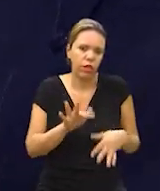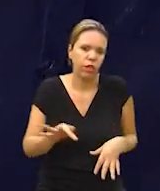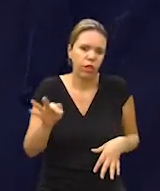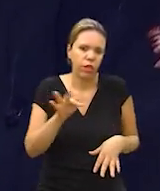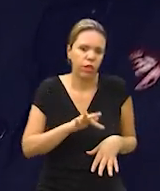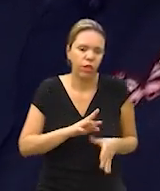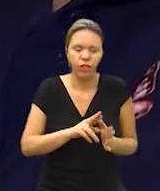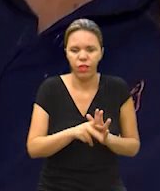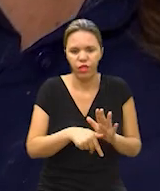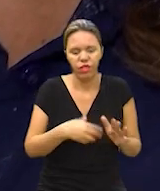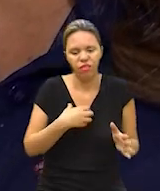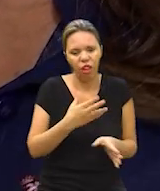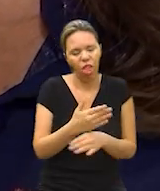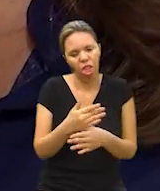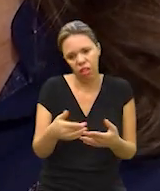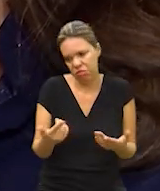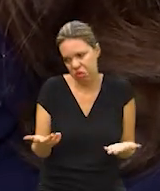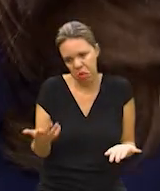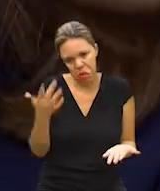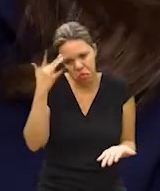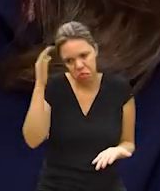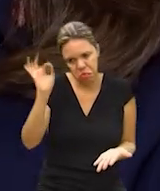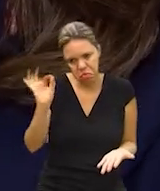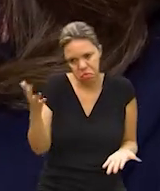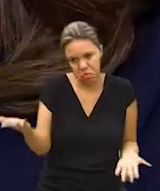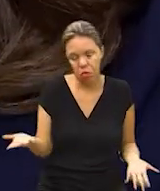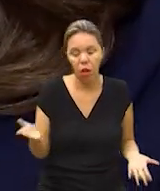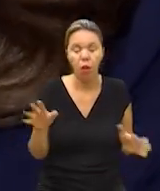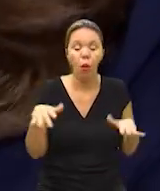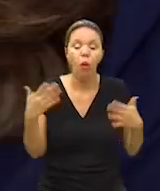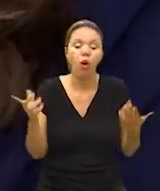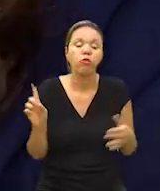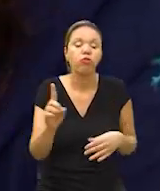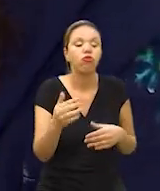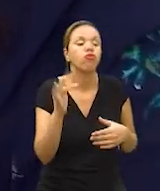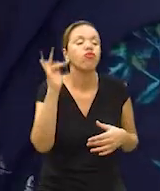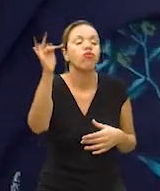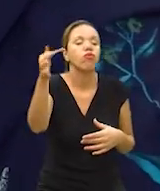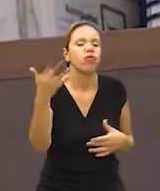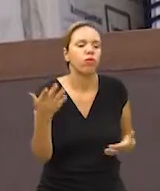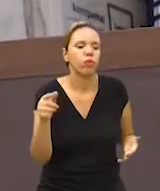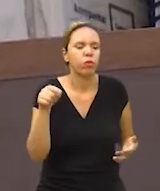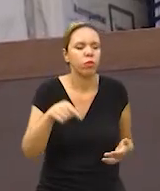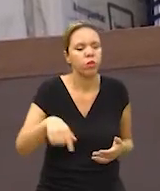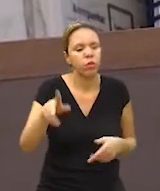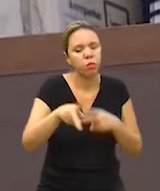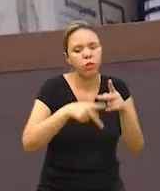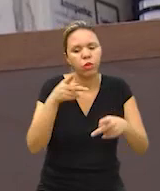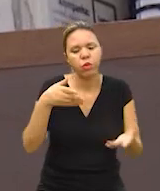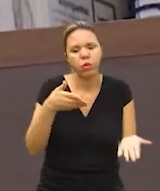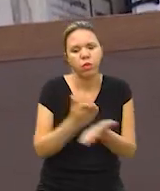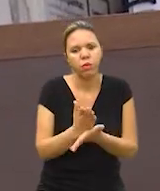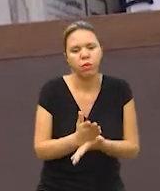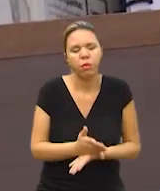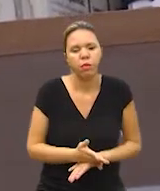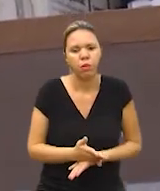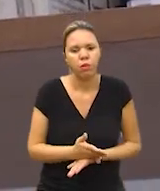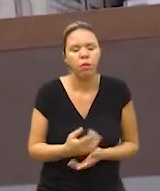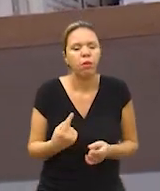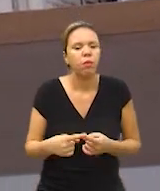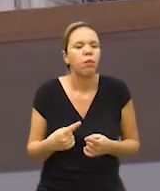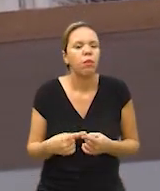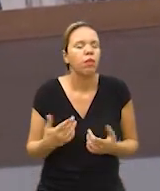faculdade de várias maneiras também, né? E aí, quando chega lá na frente, aqueles que passaram é